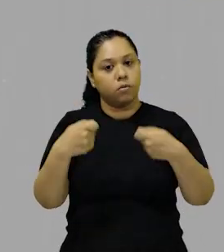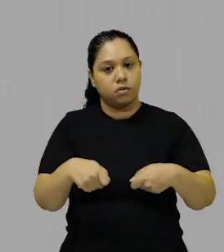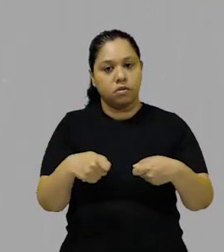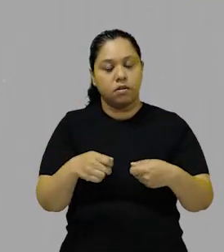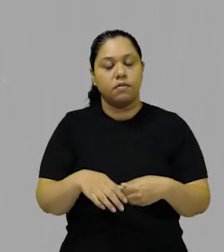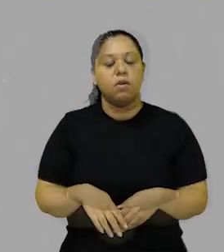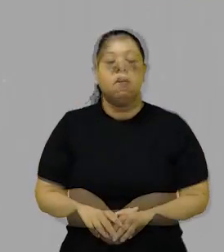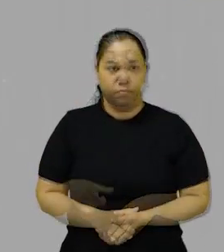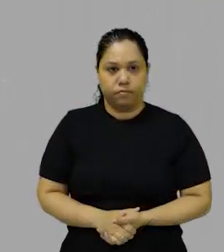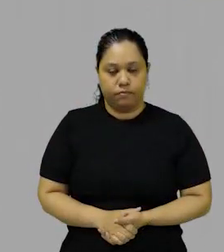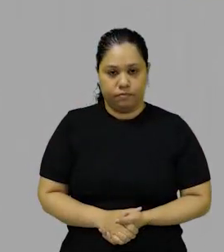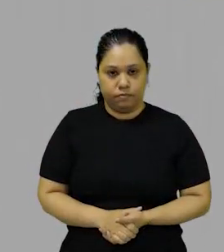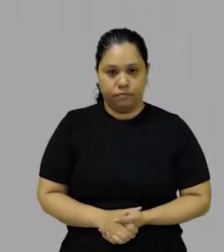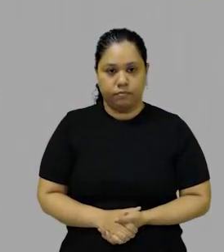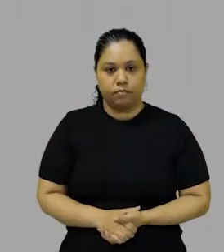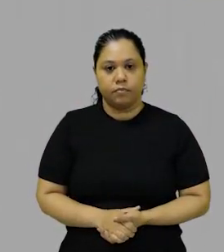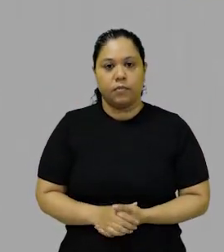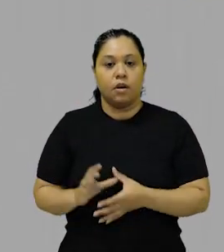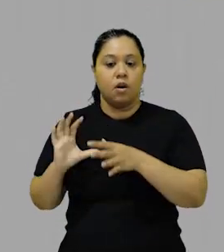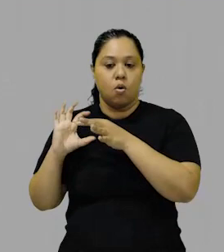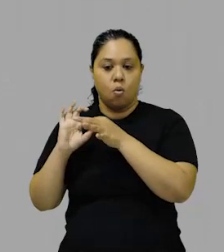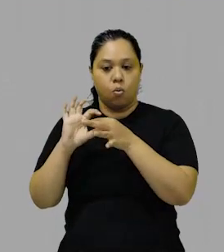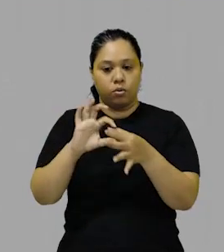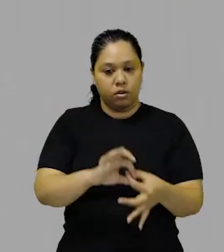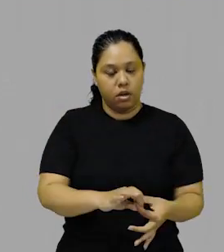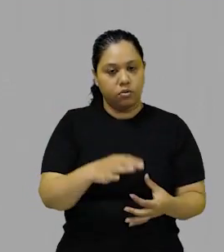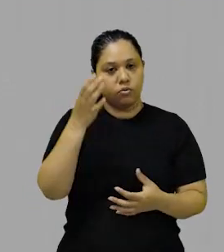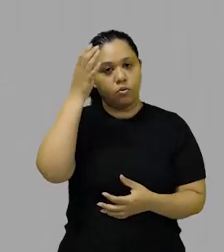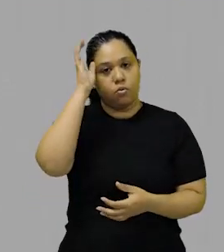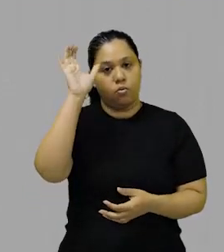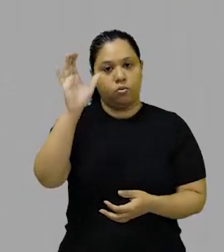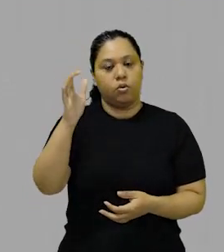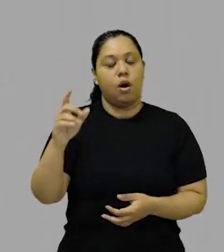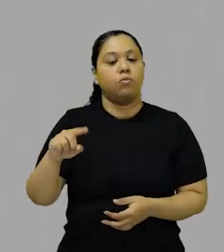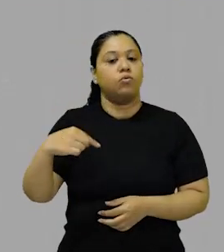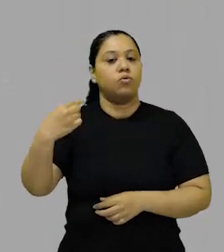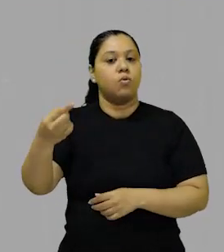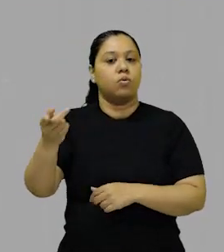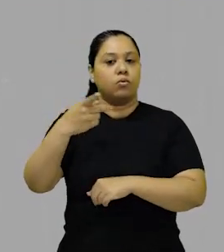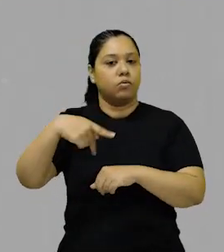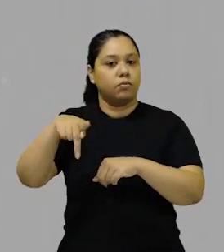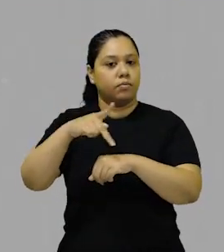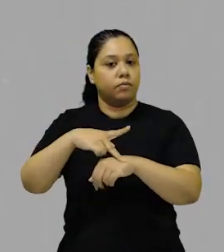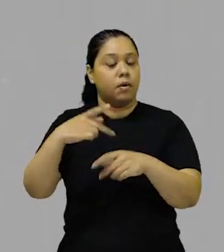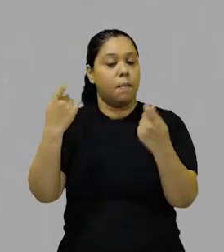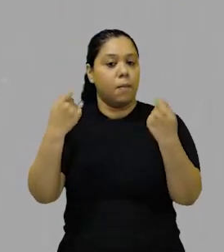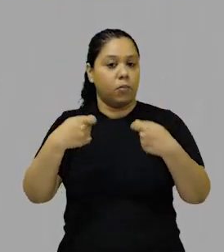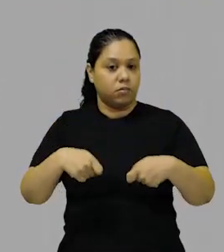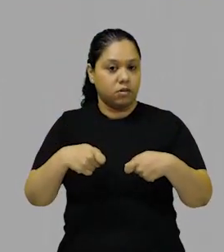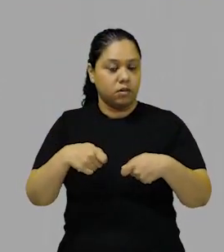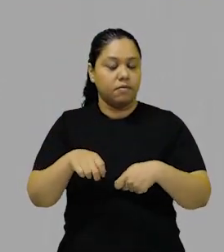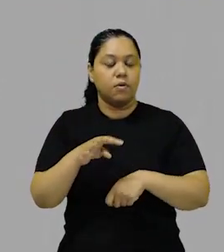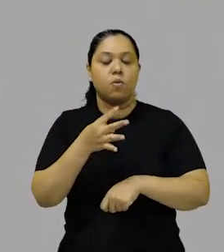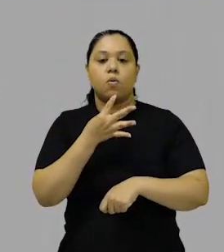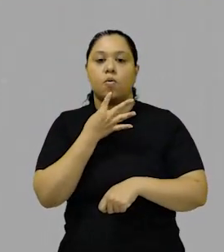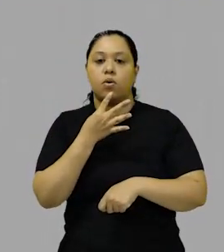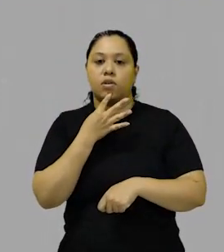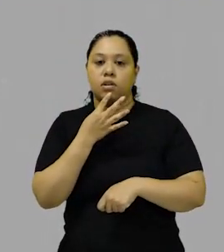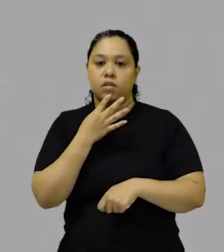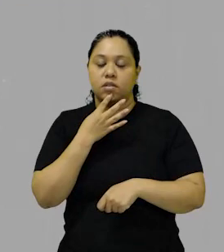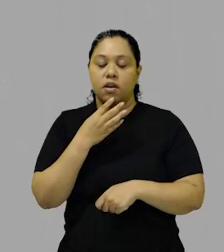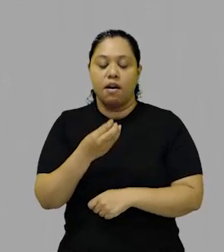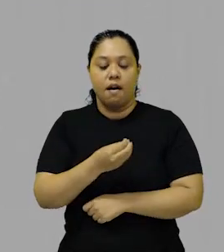adquira vocabulário, contextos culturais de outros países. E isso permite que você conheça